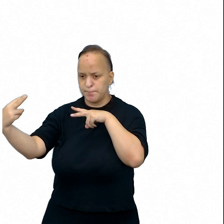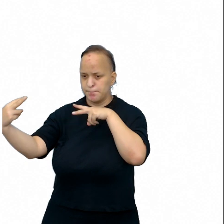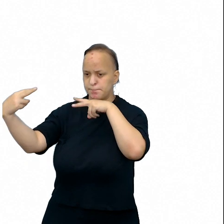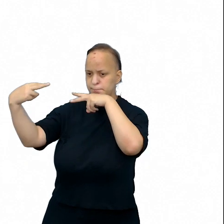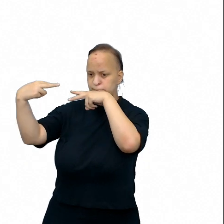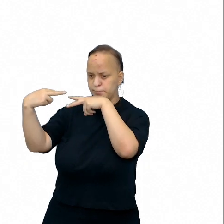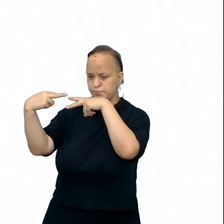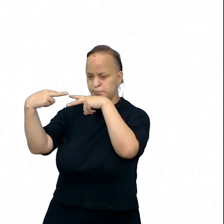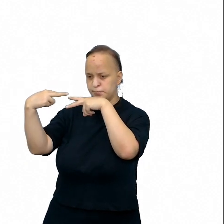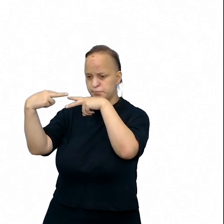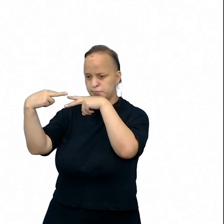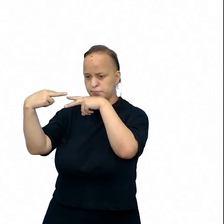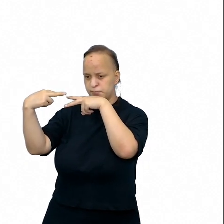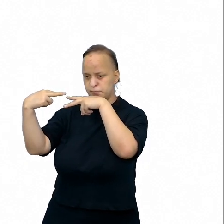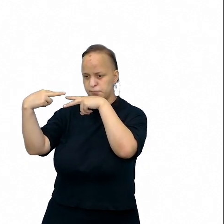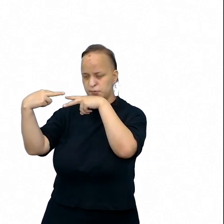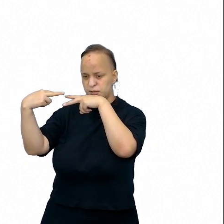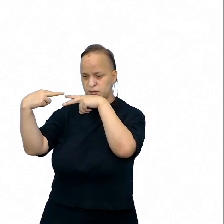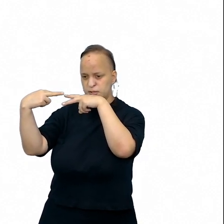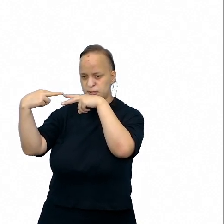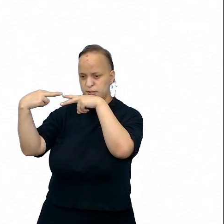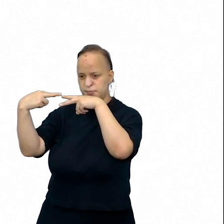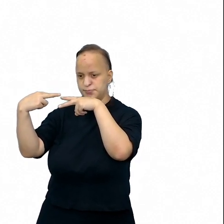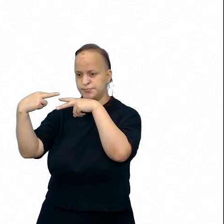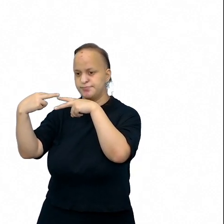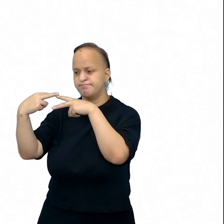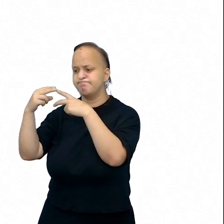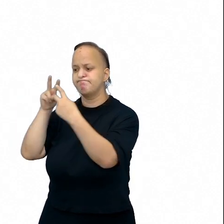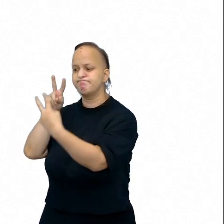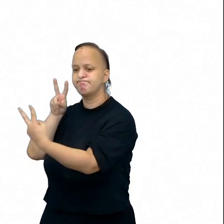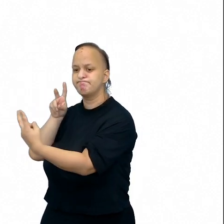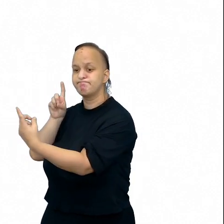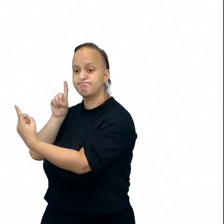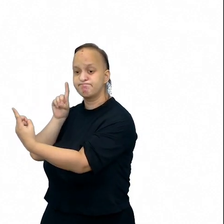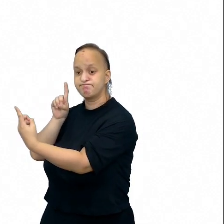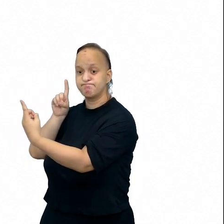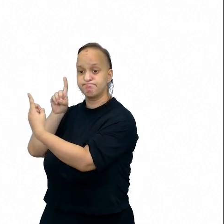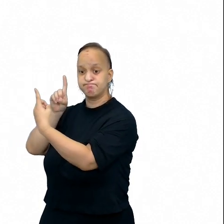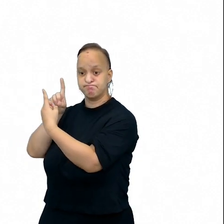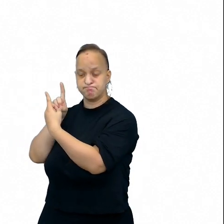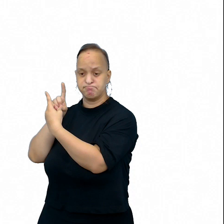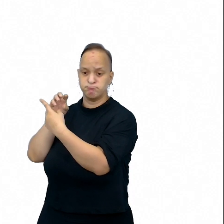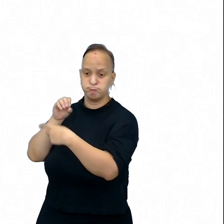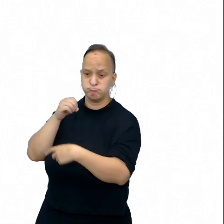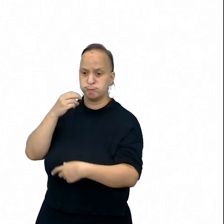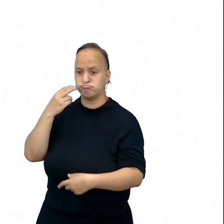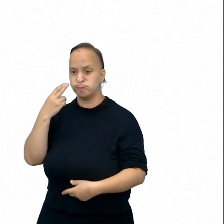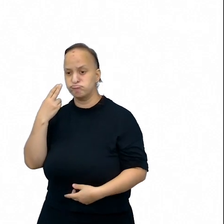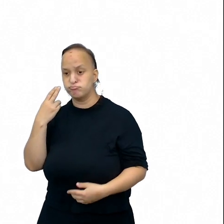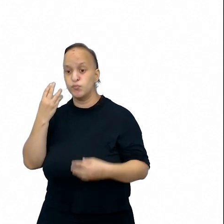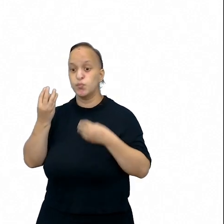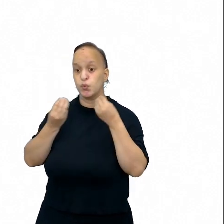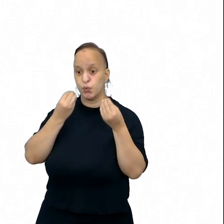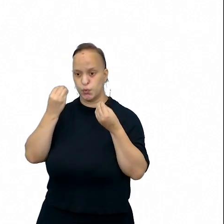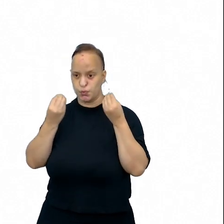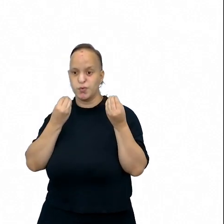né, ou então por encontros virtuais, como nós já sabemos que aconteceu, né, nesse tempo